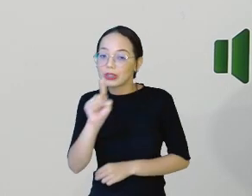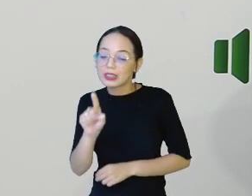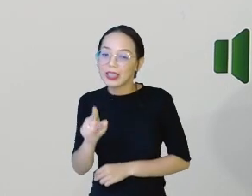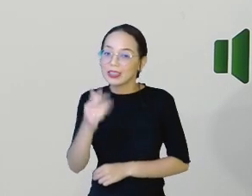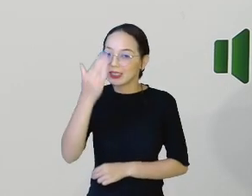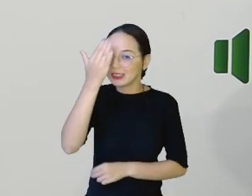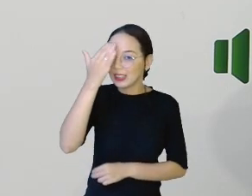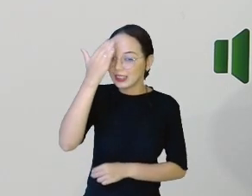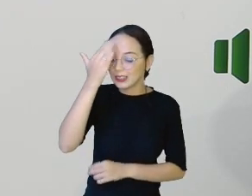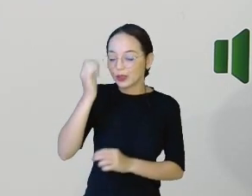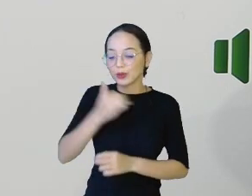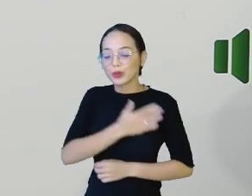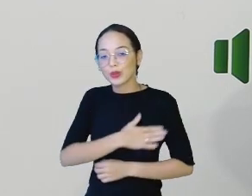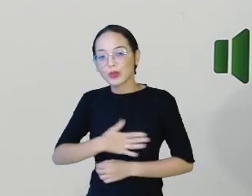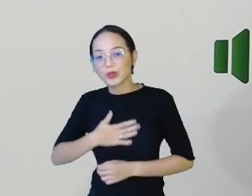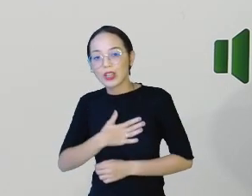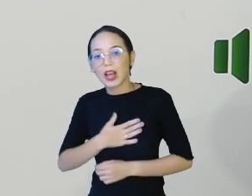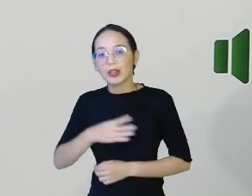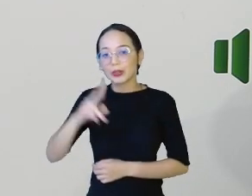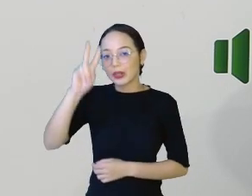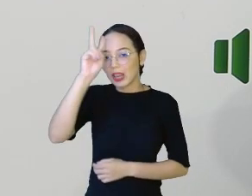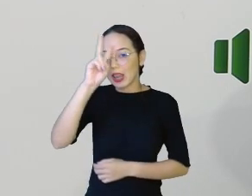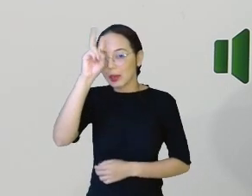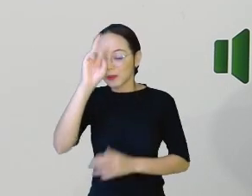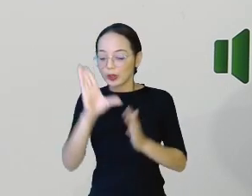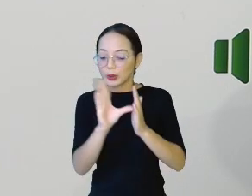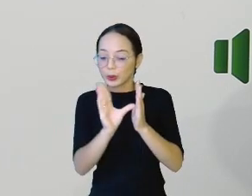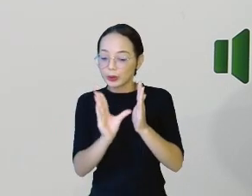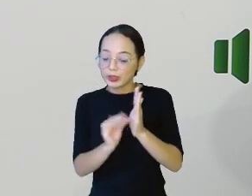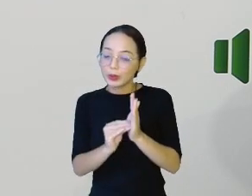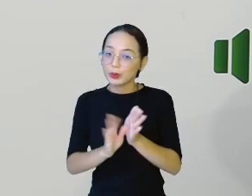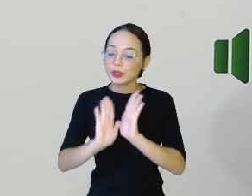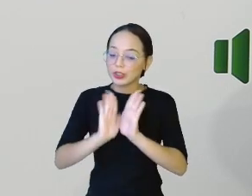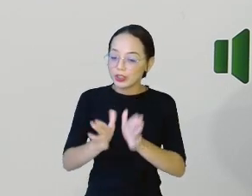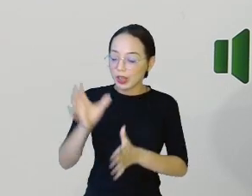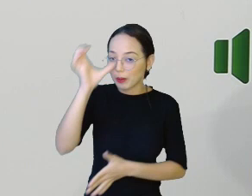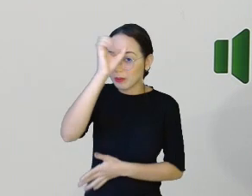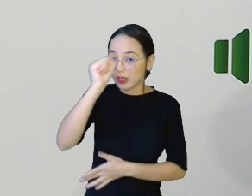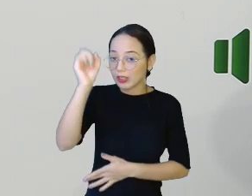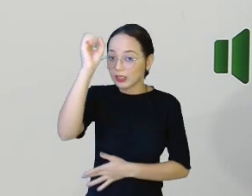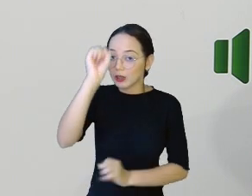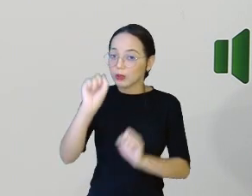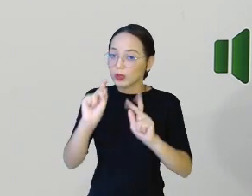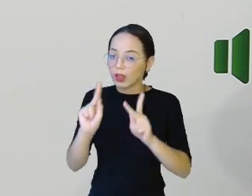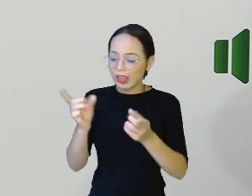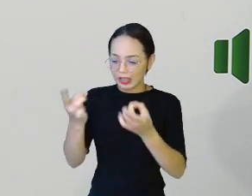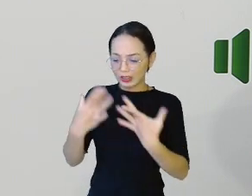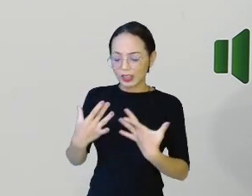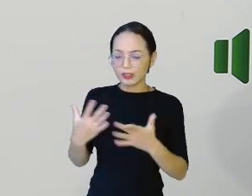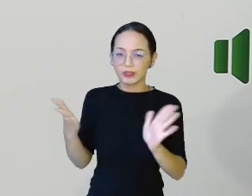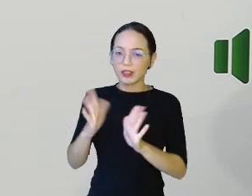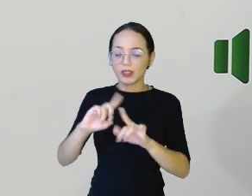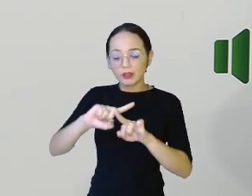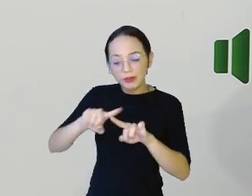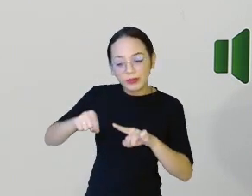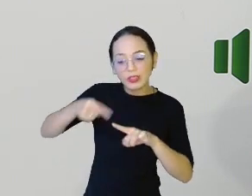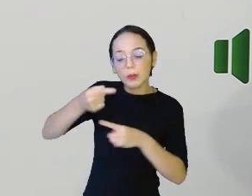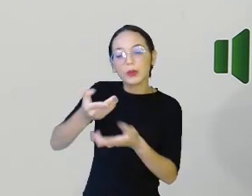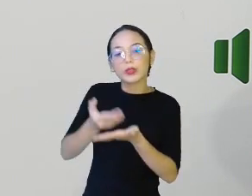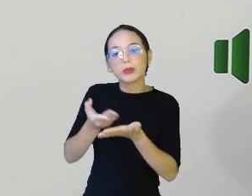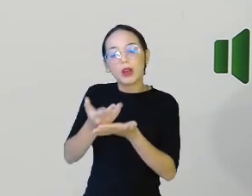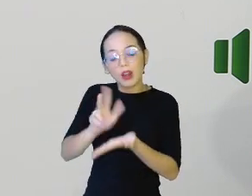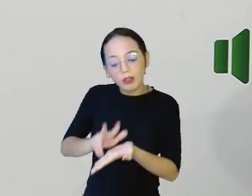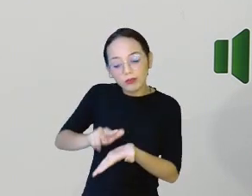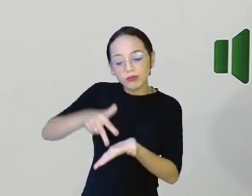tenham gostado, que vocês tenham lembrado os conteúdos que nós já trabalhamos e não me deixa só. Na próxima aula eu estarei